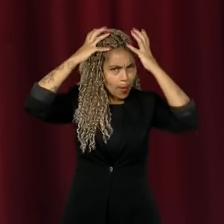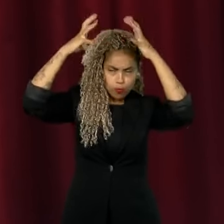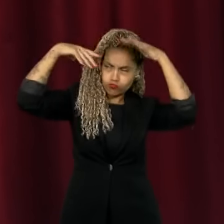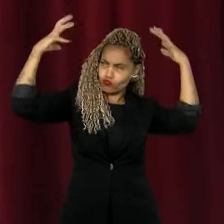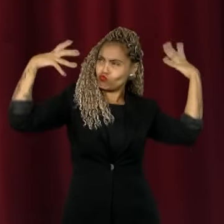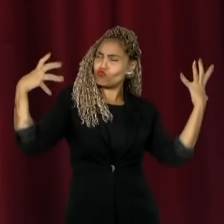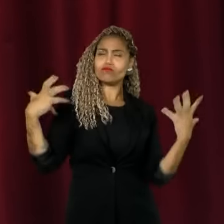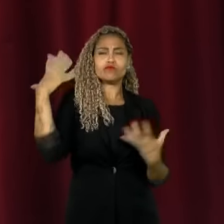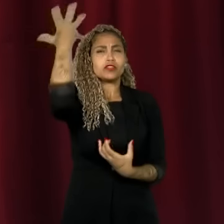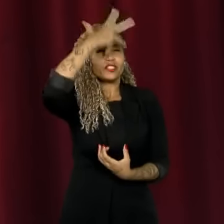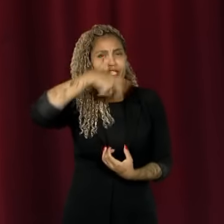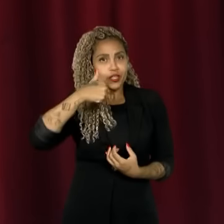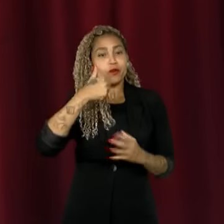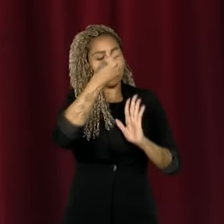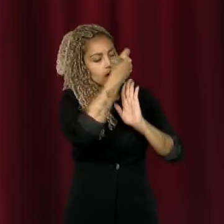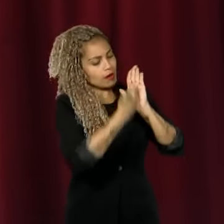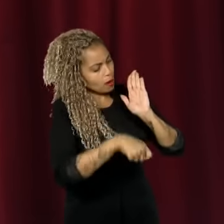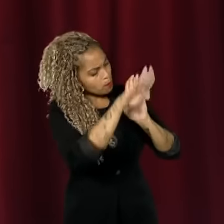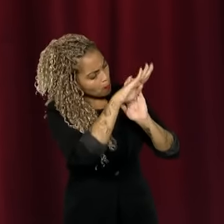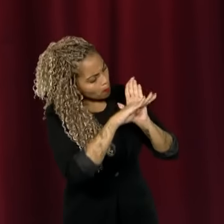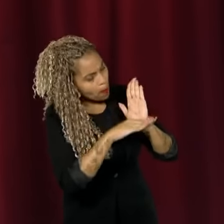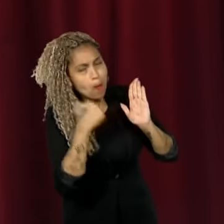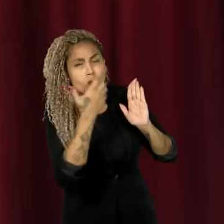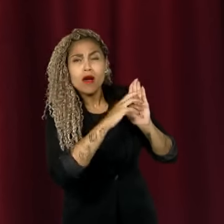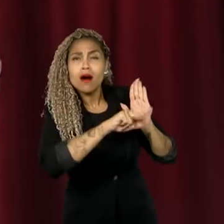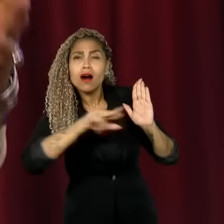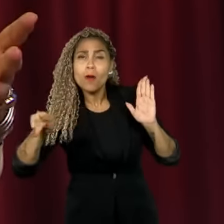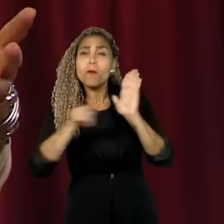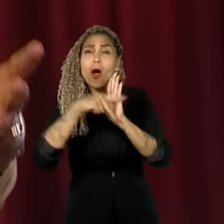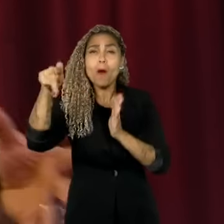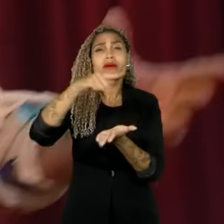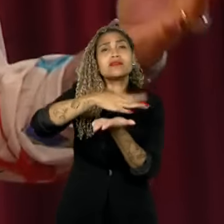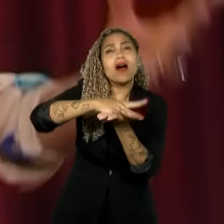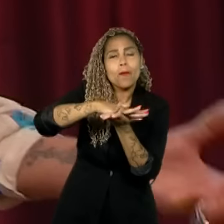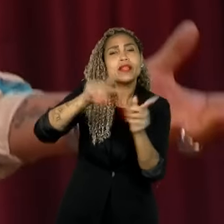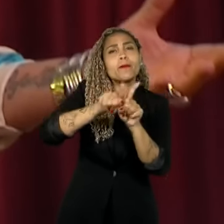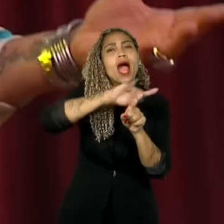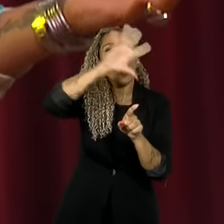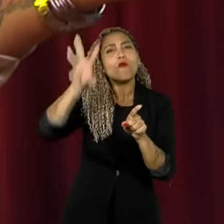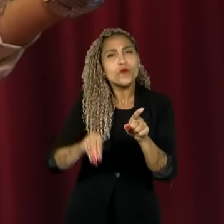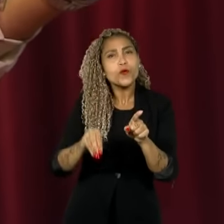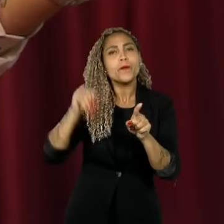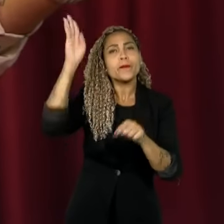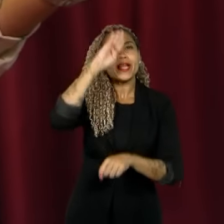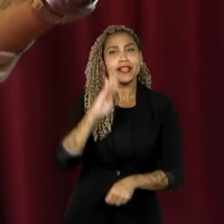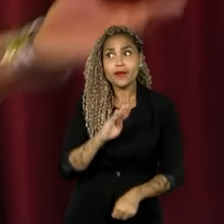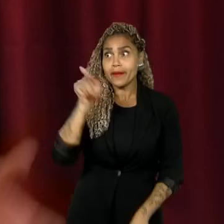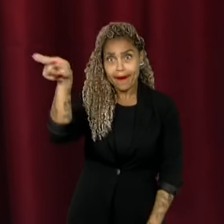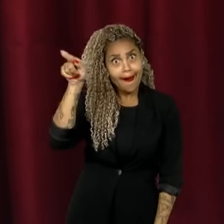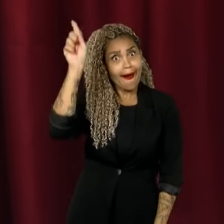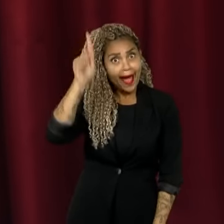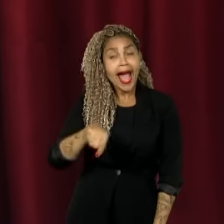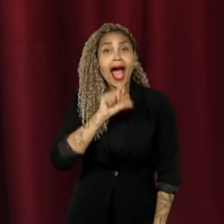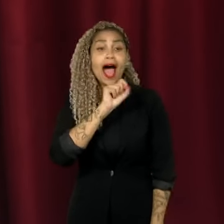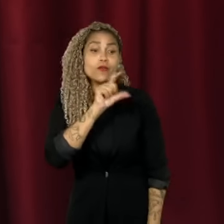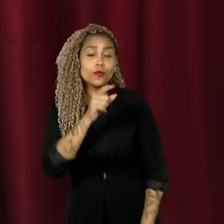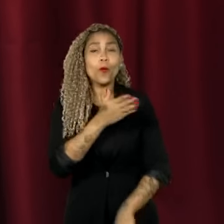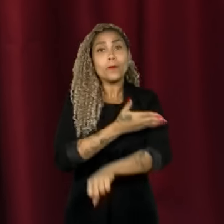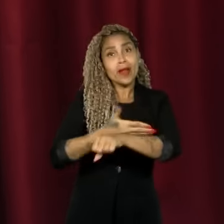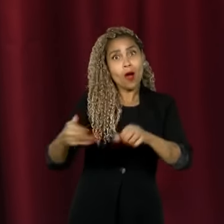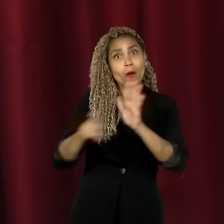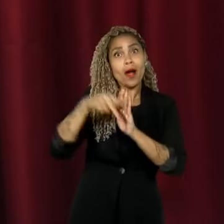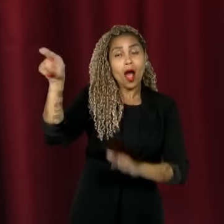nosso samba e outros ritmos afro-brasileiros. É a mulher do azul e branco da Portela e do azul do Mar